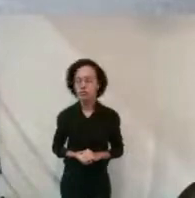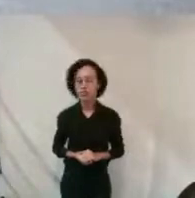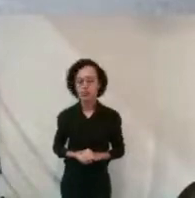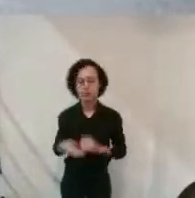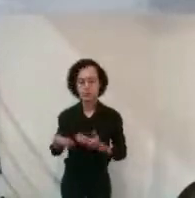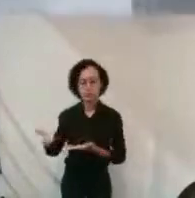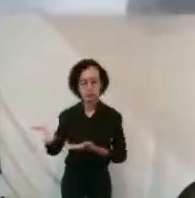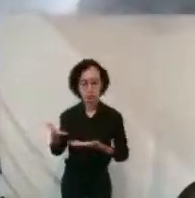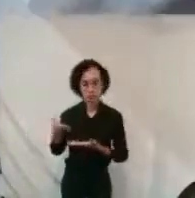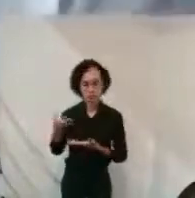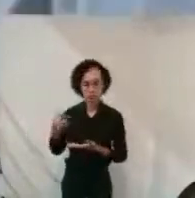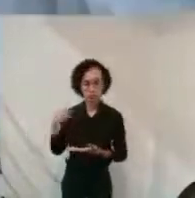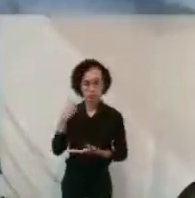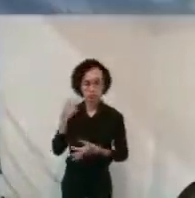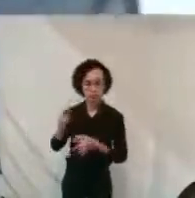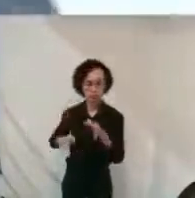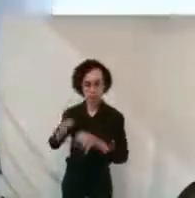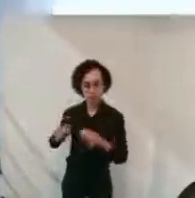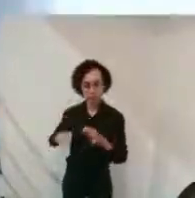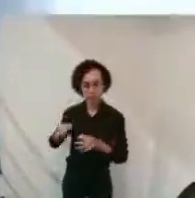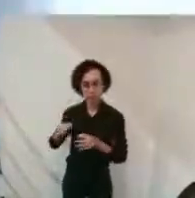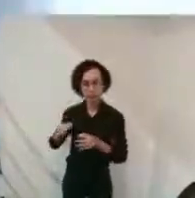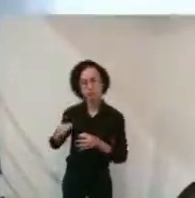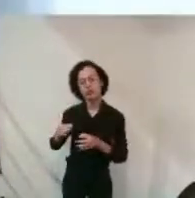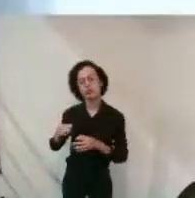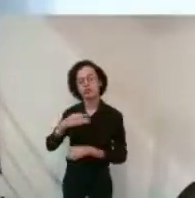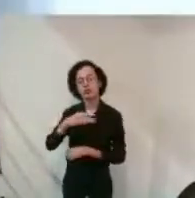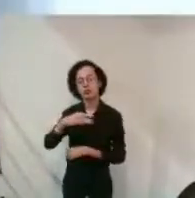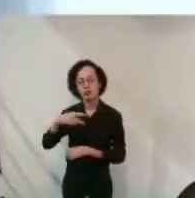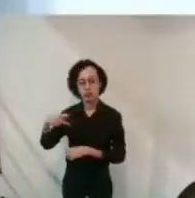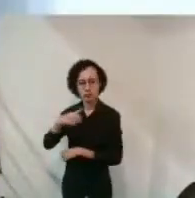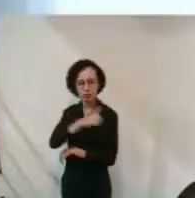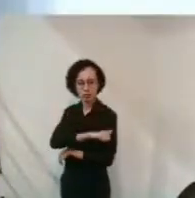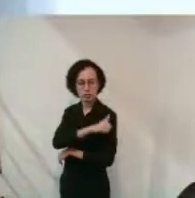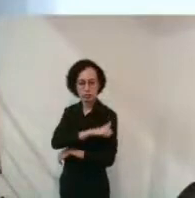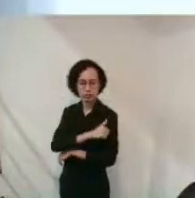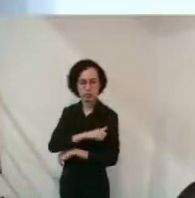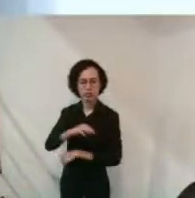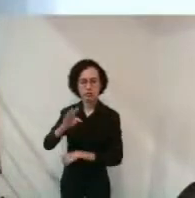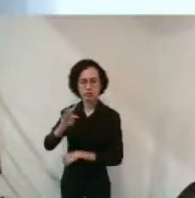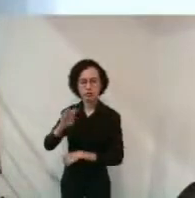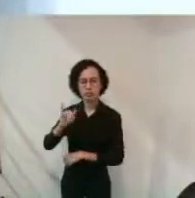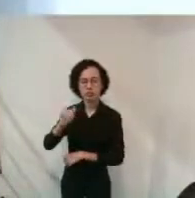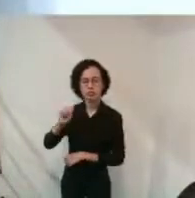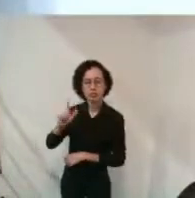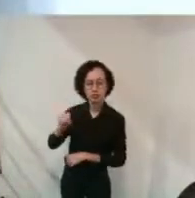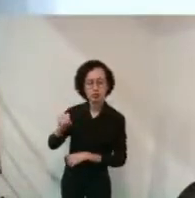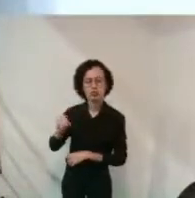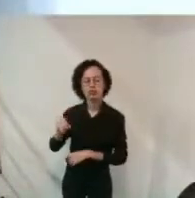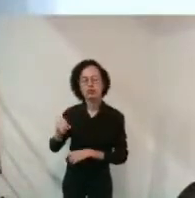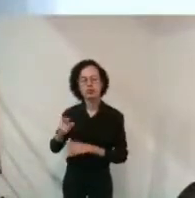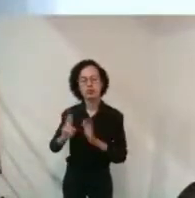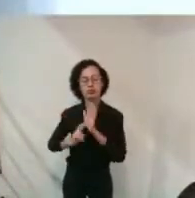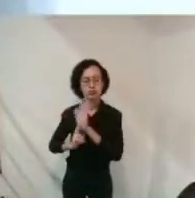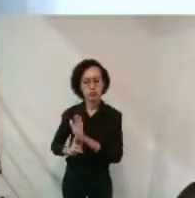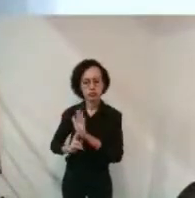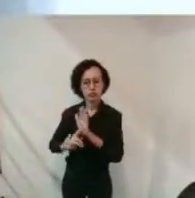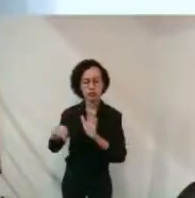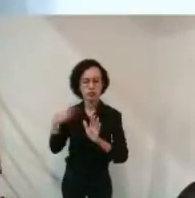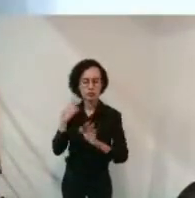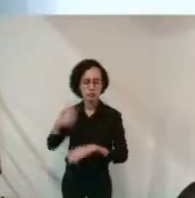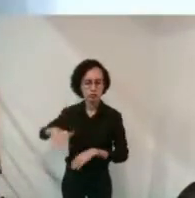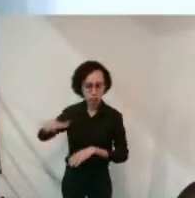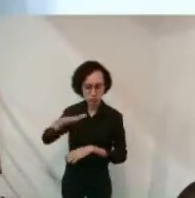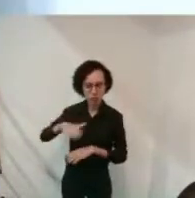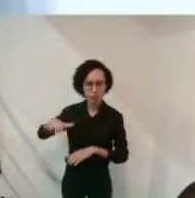Convidamos o promotor de justiça do Ministério Público do Rio de Janeiro, Tiago Gonçalves Veras Gomes, representando o